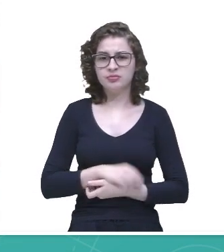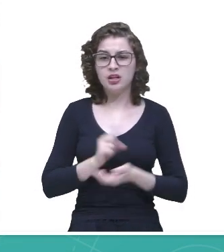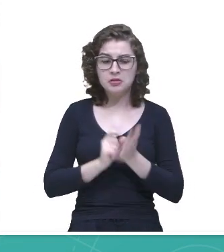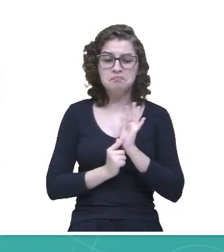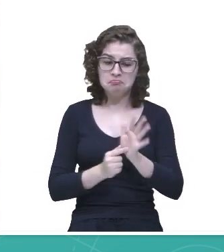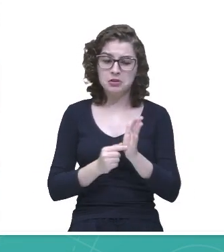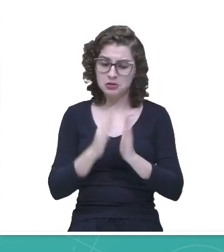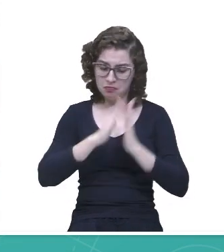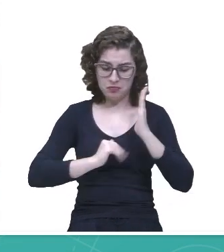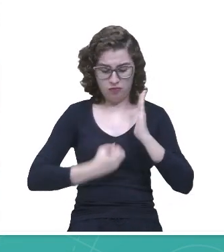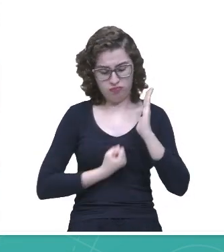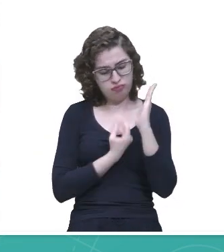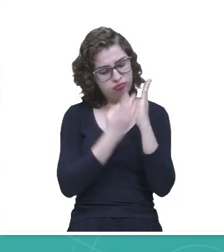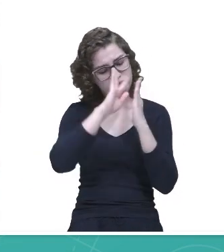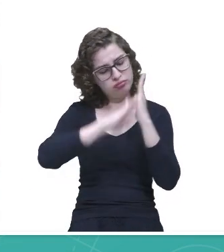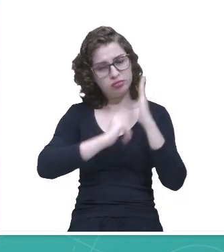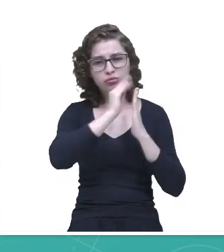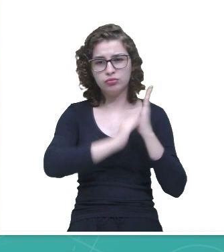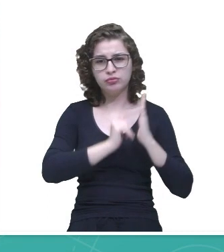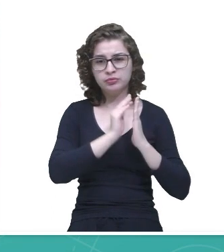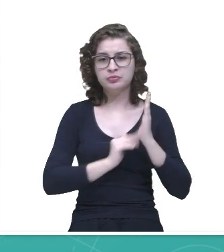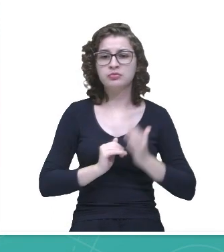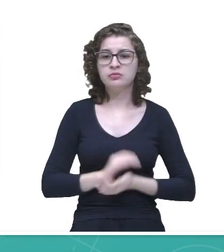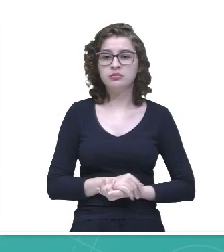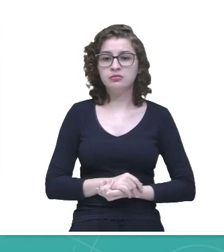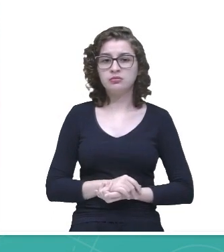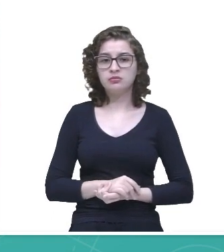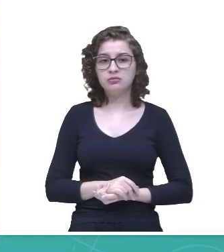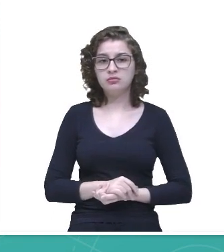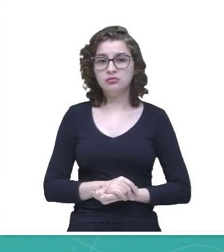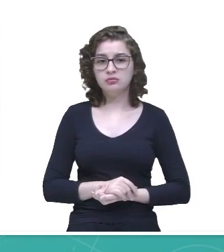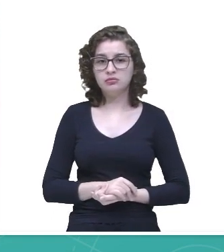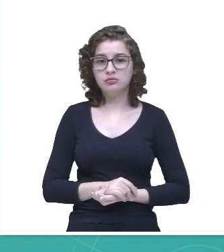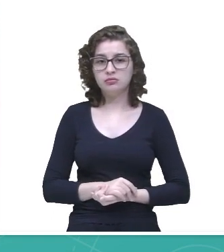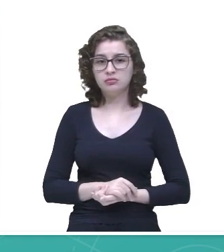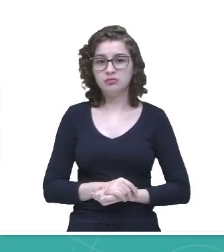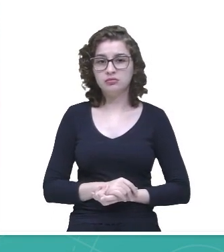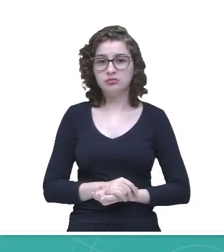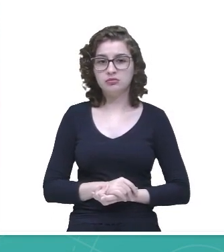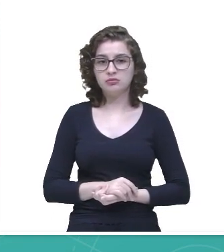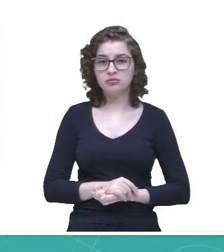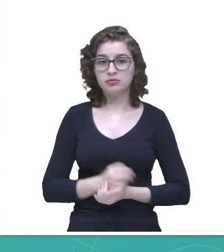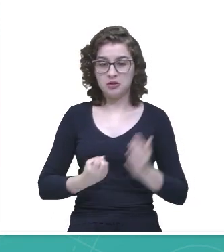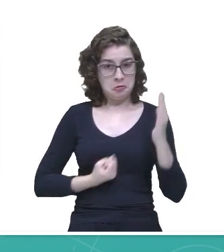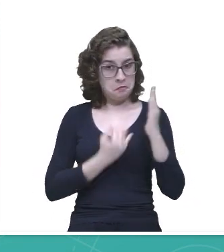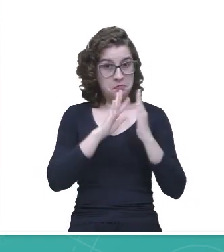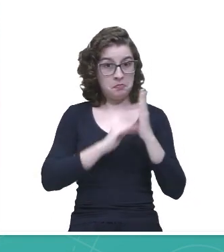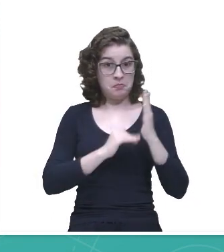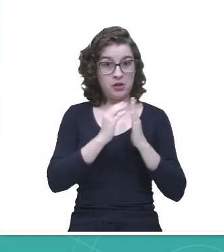desse movimento, tá? Dos expressionistas. Continuando, tá? Os expressionistas é a arte